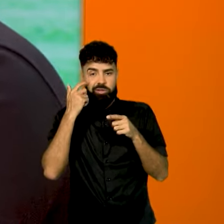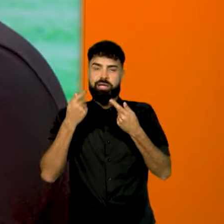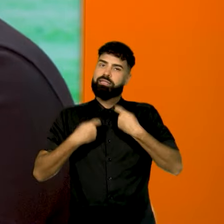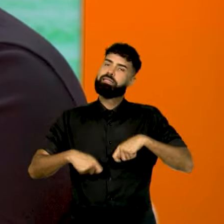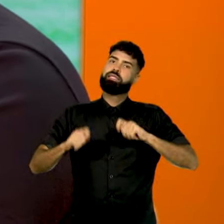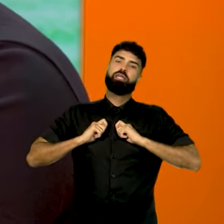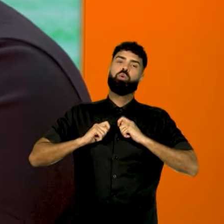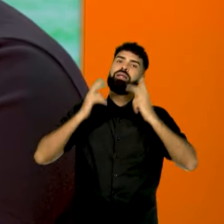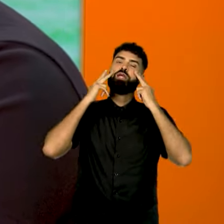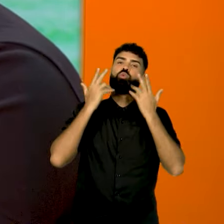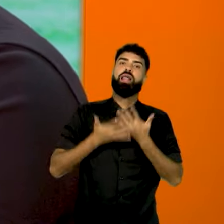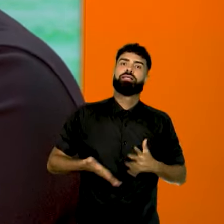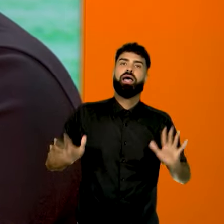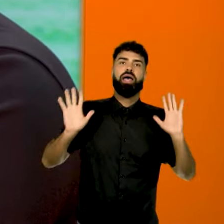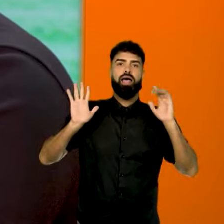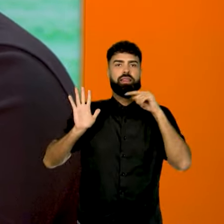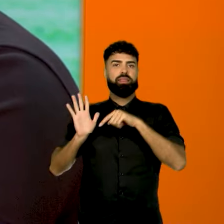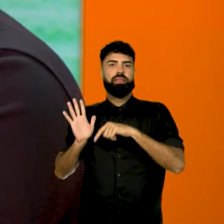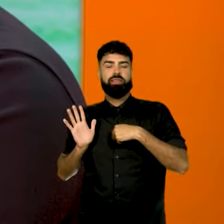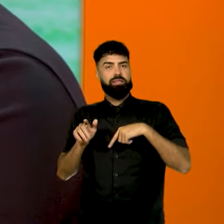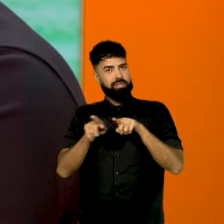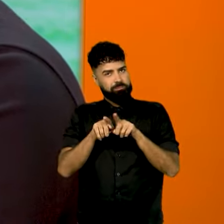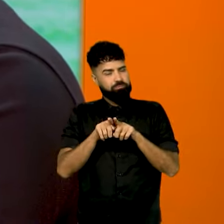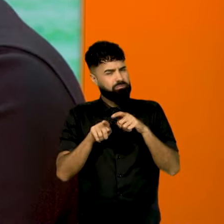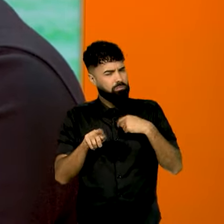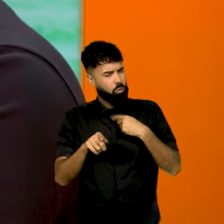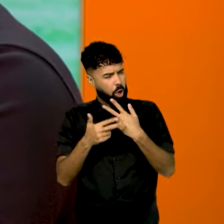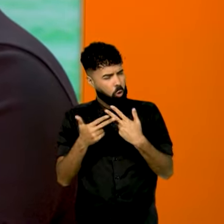trouxe muita naturalidade e uma coisa muito...